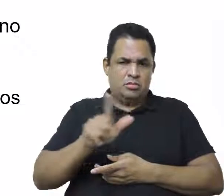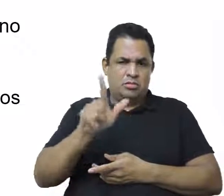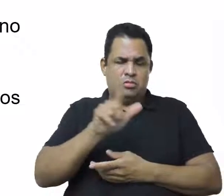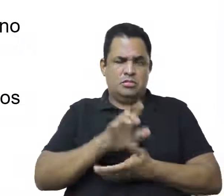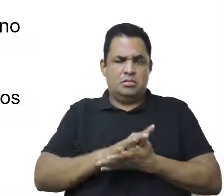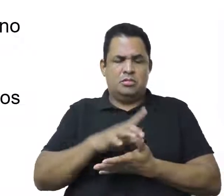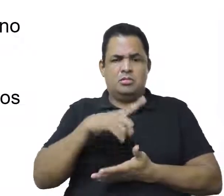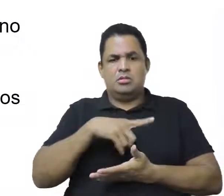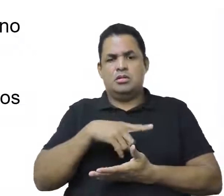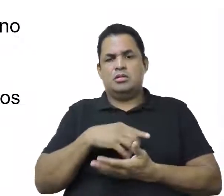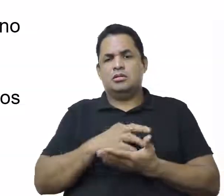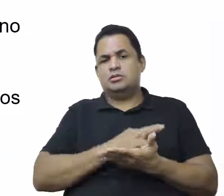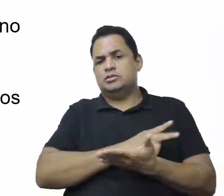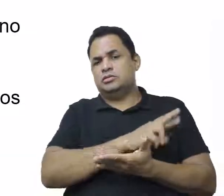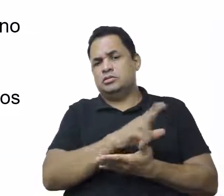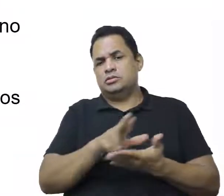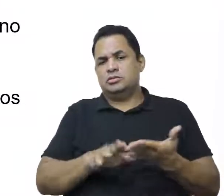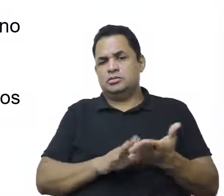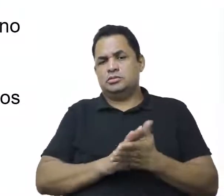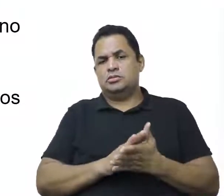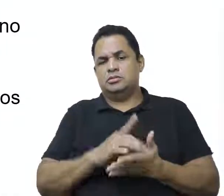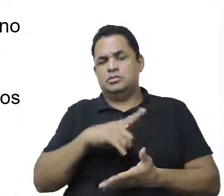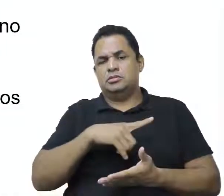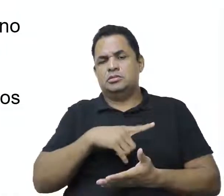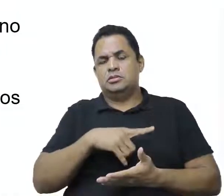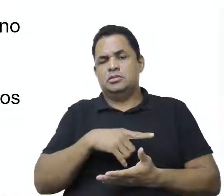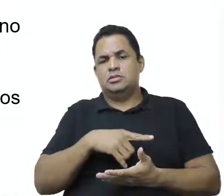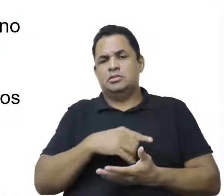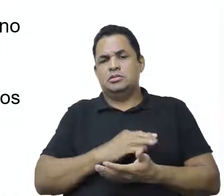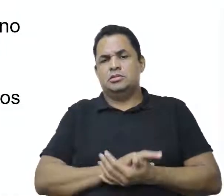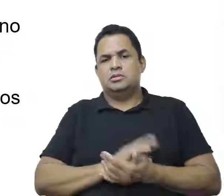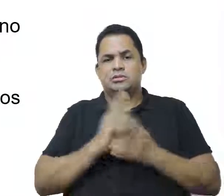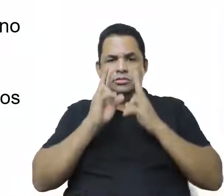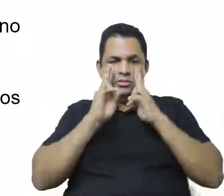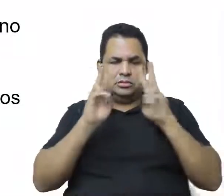Existem muitos governos que têm essa visão aí de mundo, tá certo?